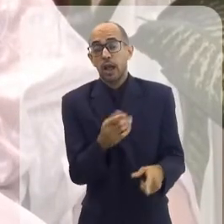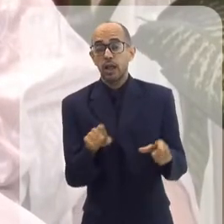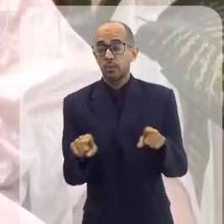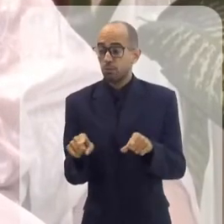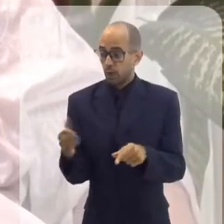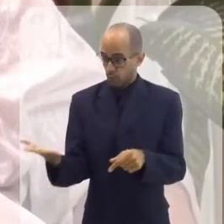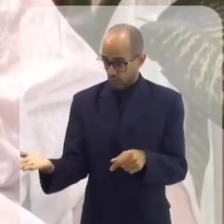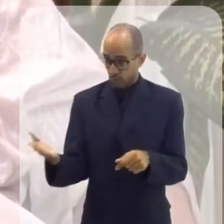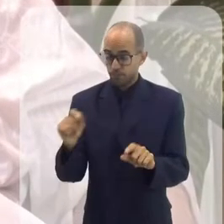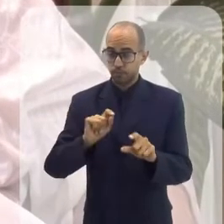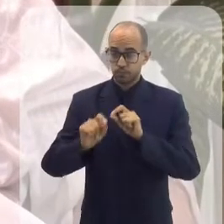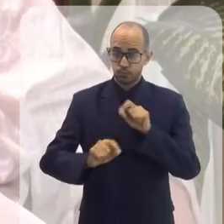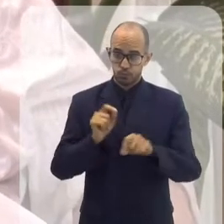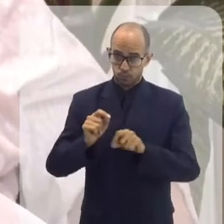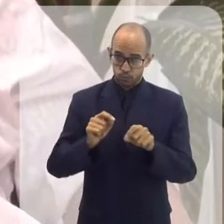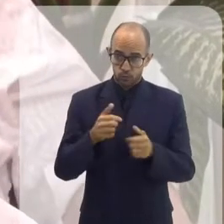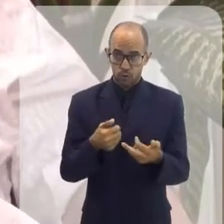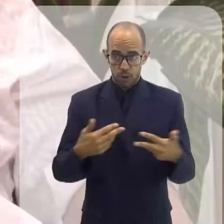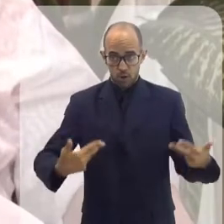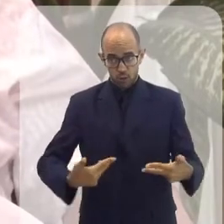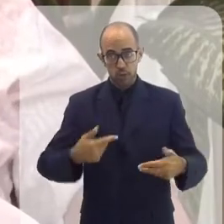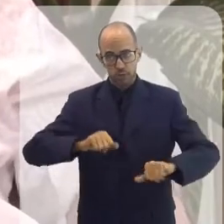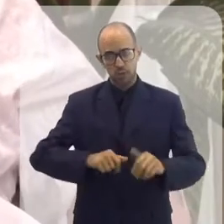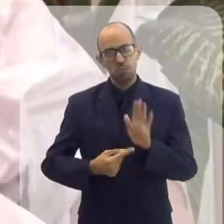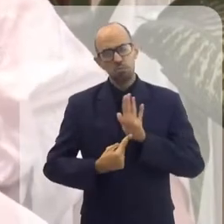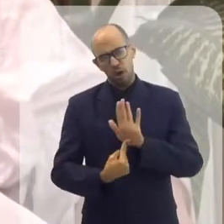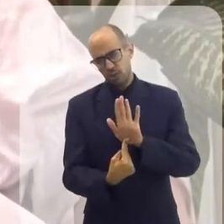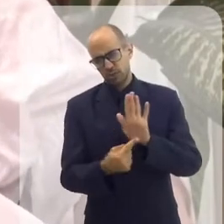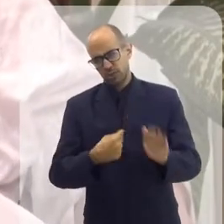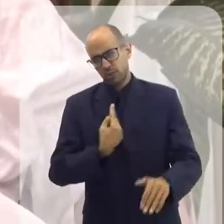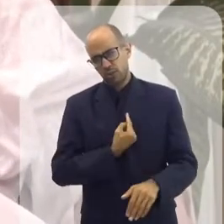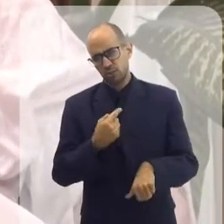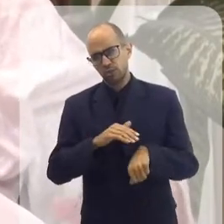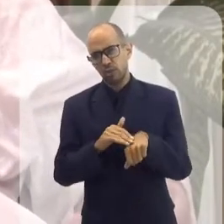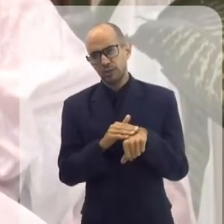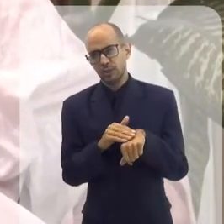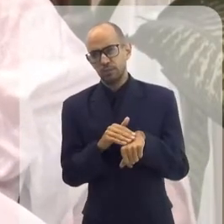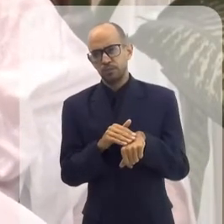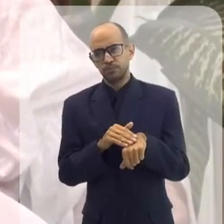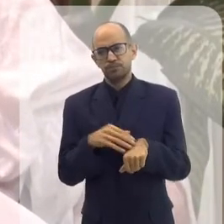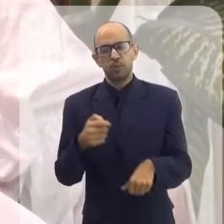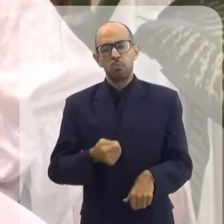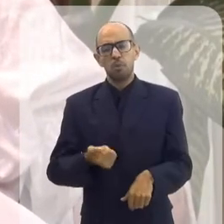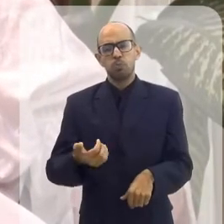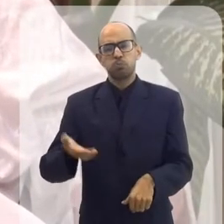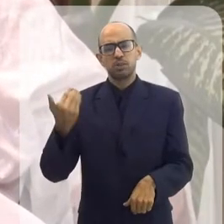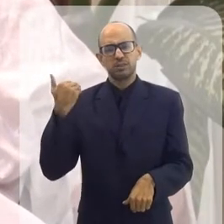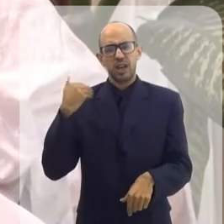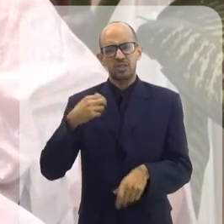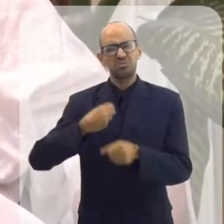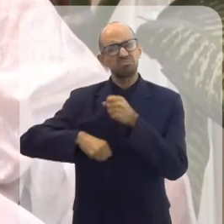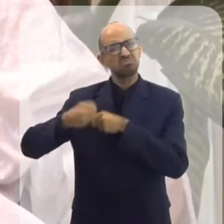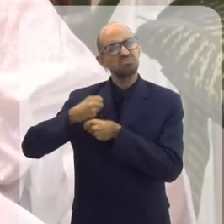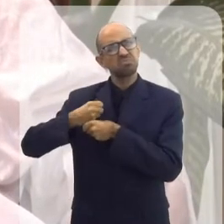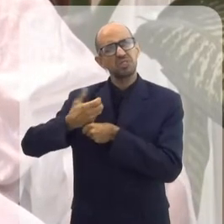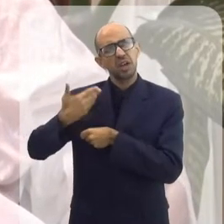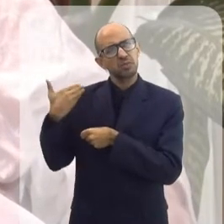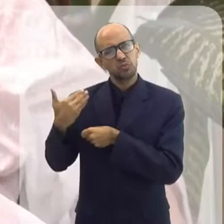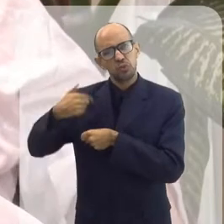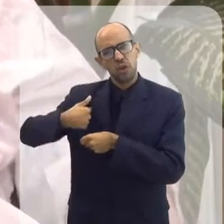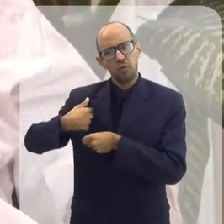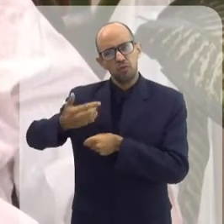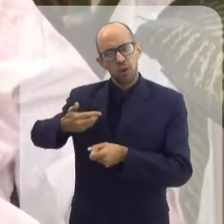que ilustra muito a gente está conversando a usamos atrás eu fui convidado para fazer uma palestra